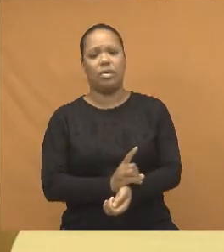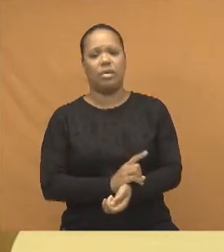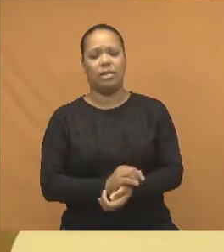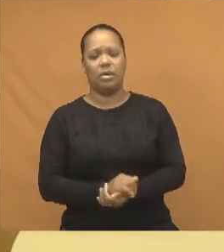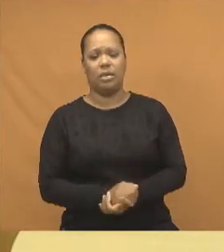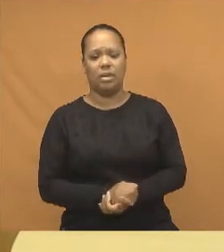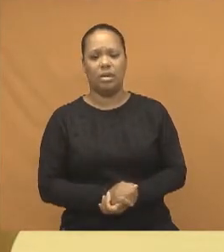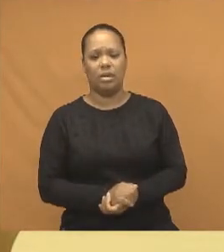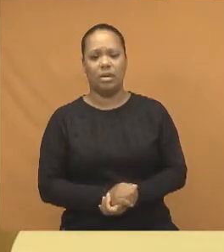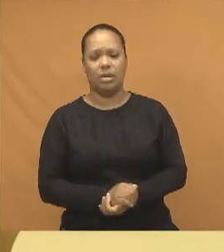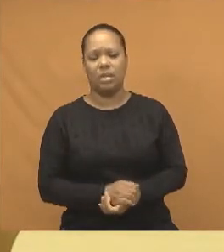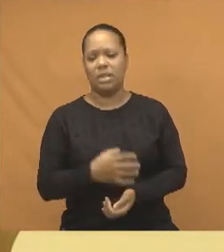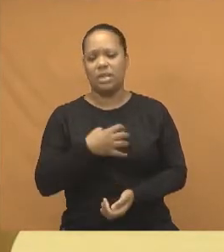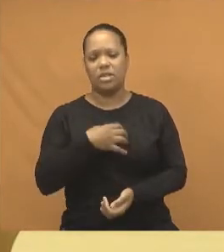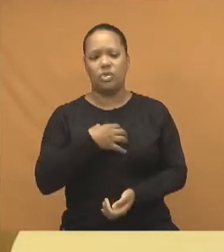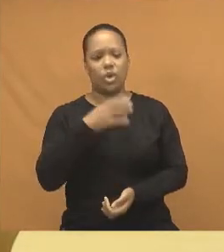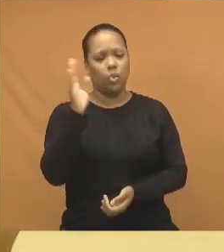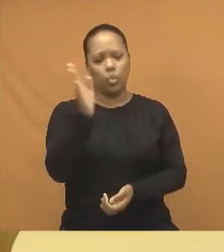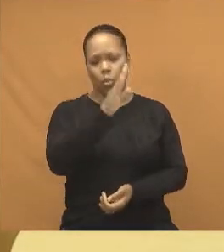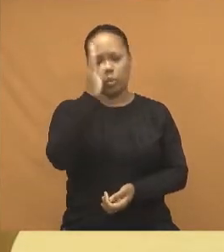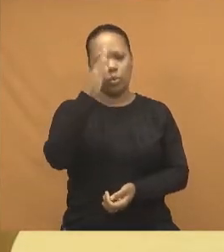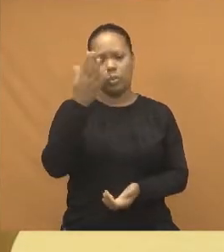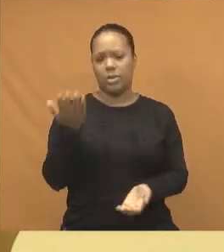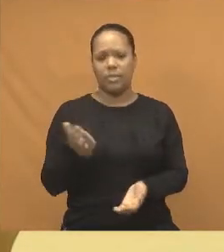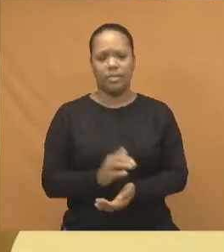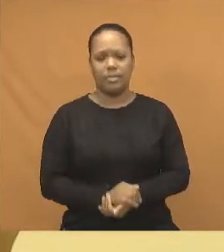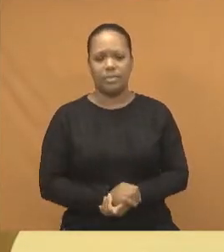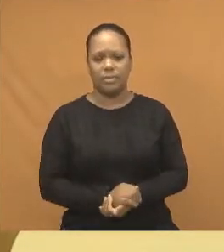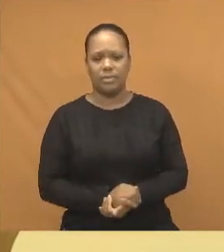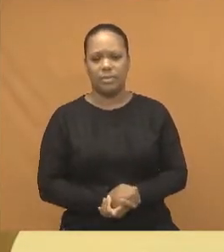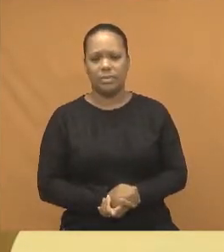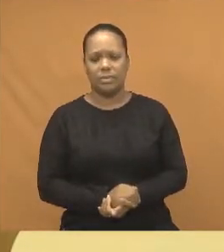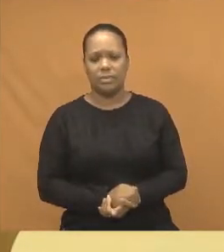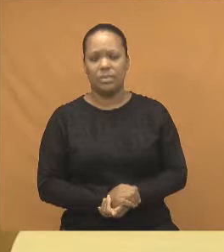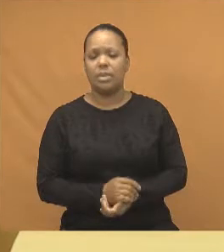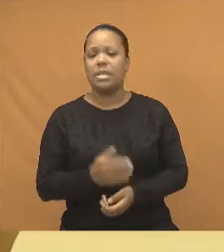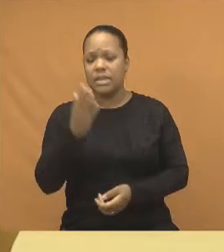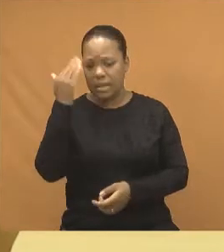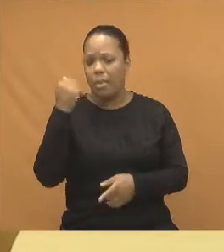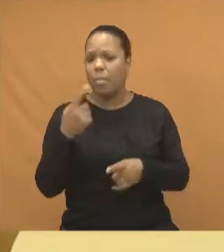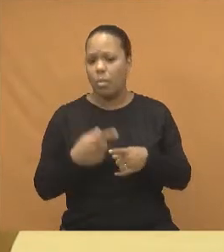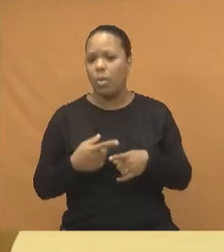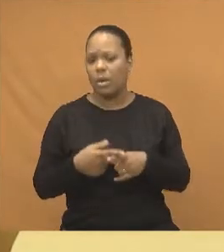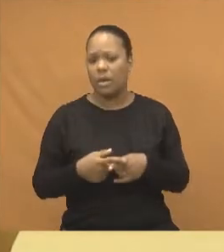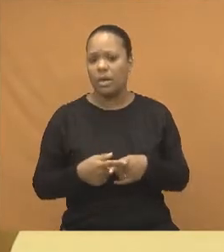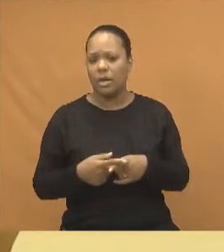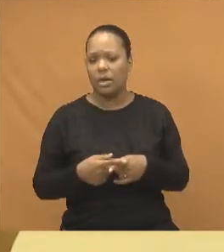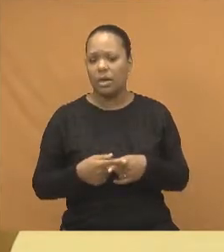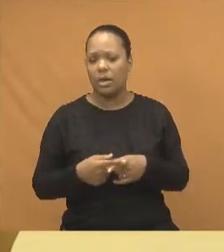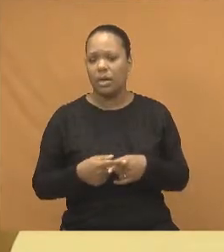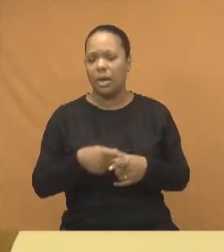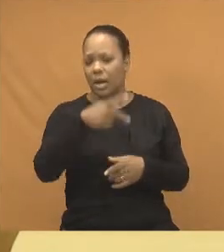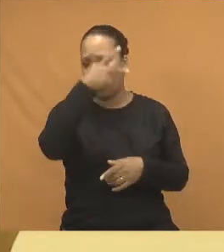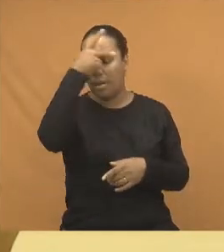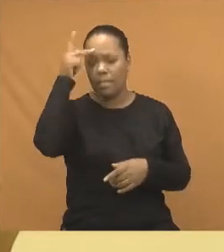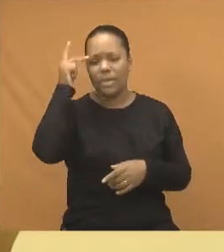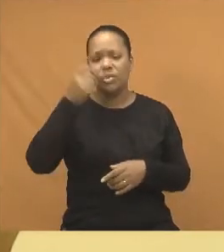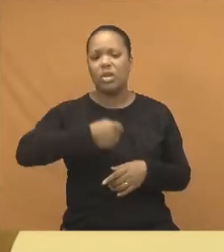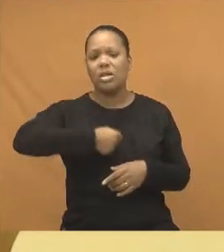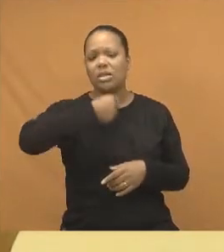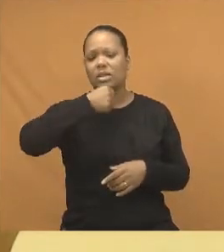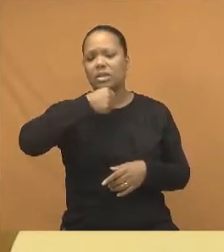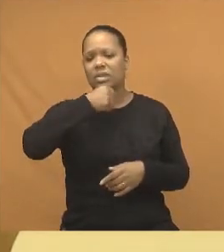a gente sentir tontura naquele local. Sabe por quê? Porque a pessoa que é